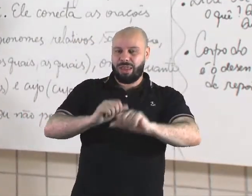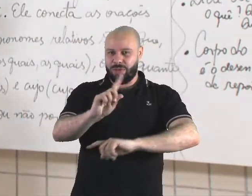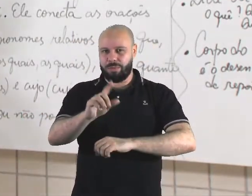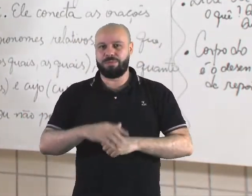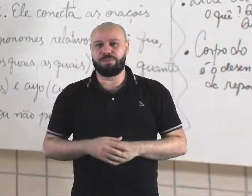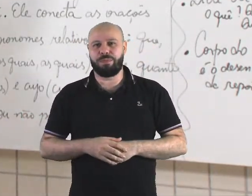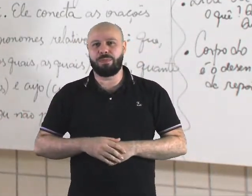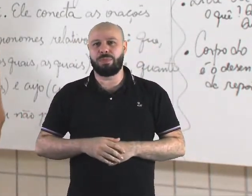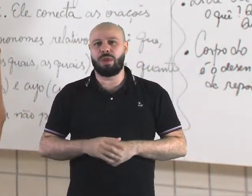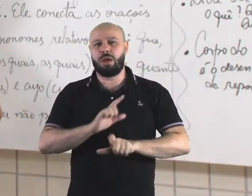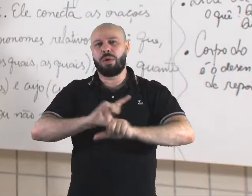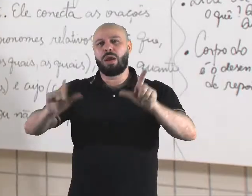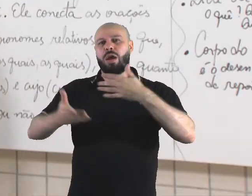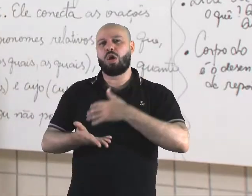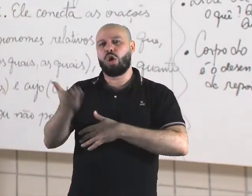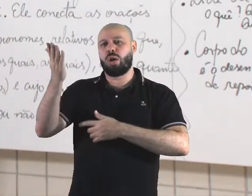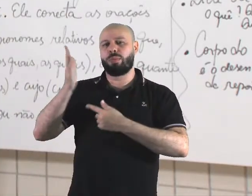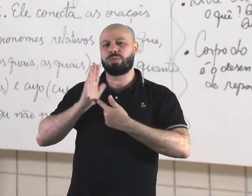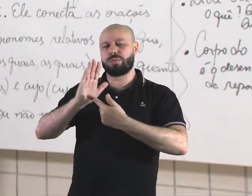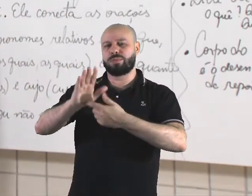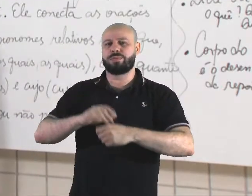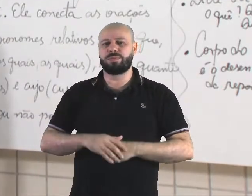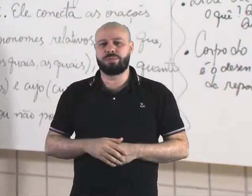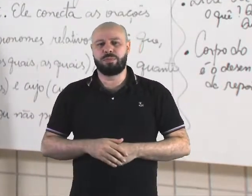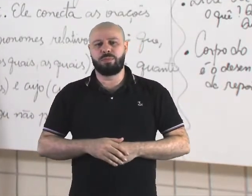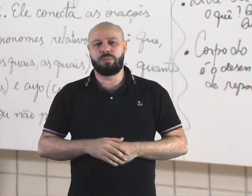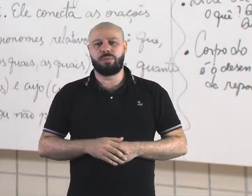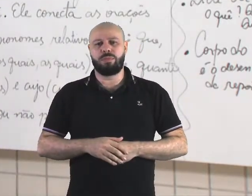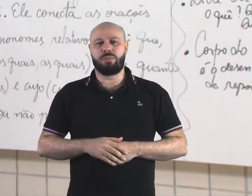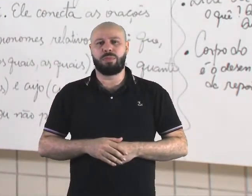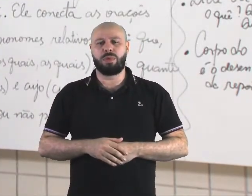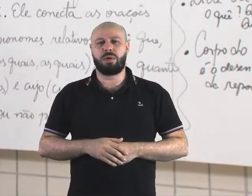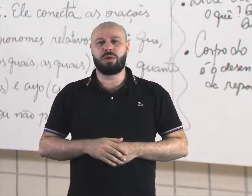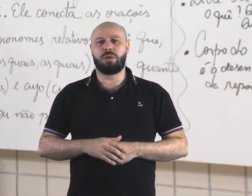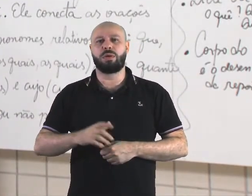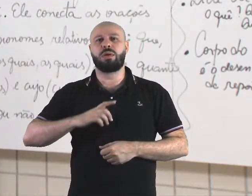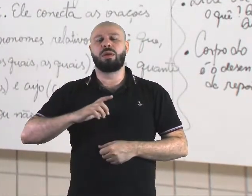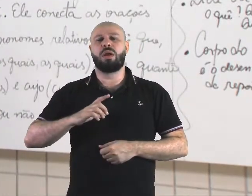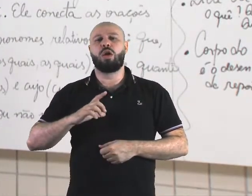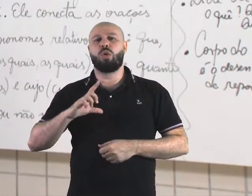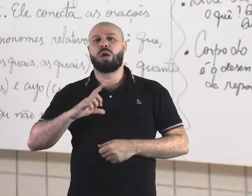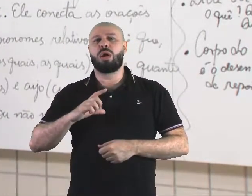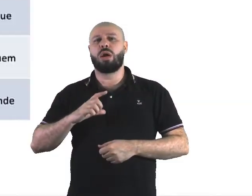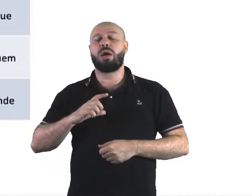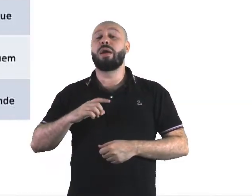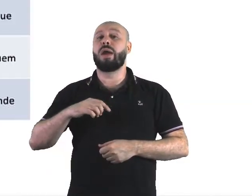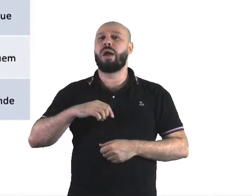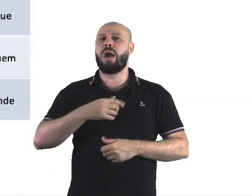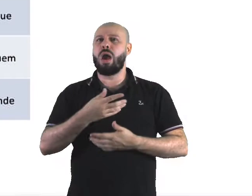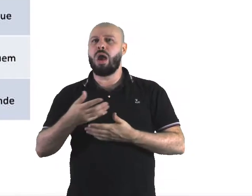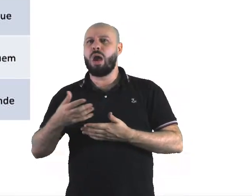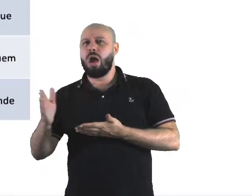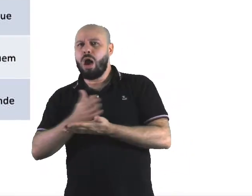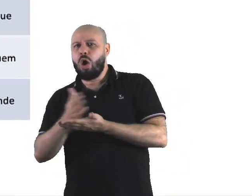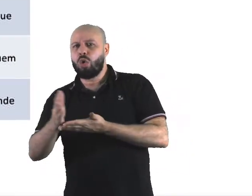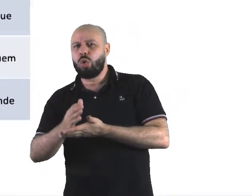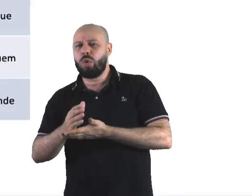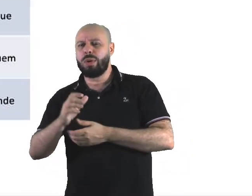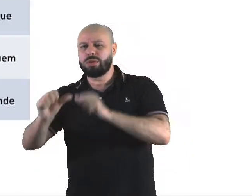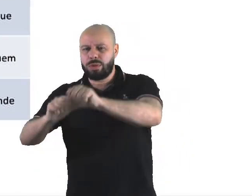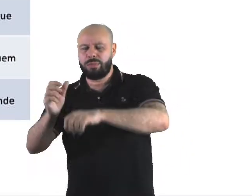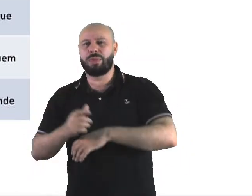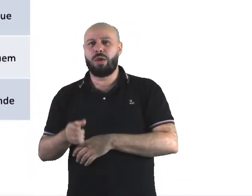no quadro, eu tenho o quadro aqui das variáveis, tanto no